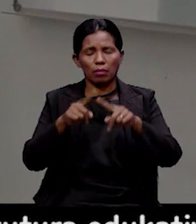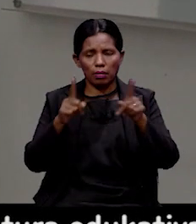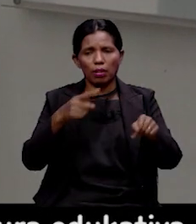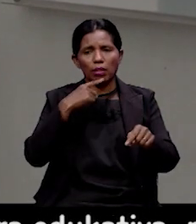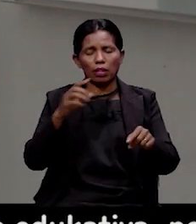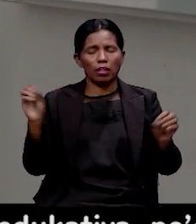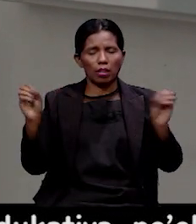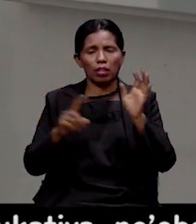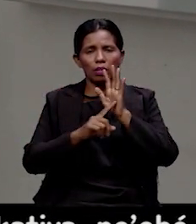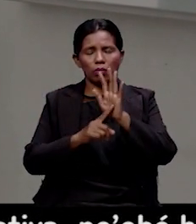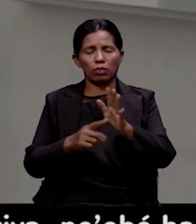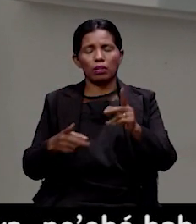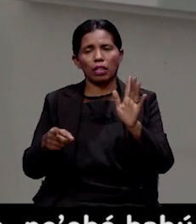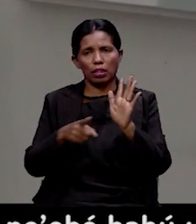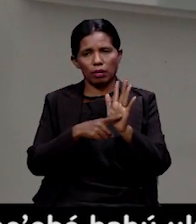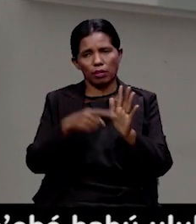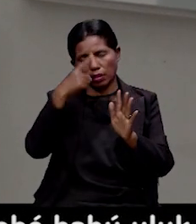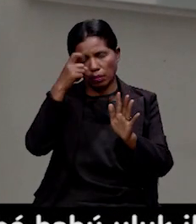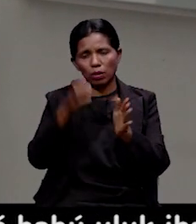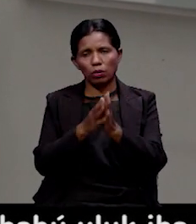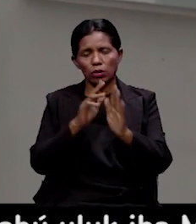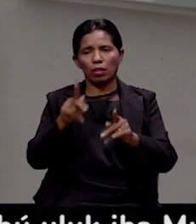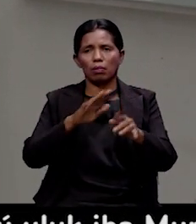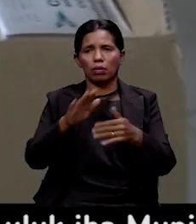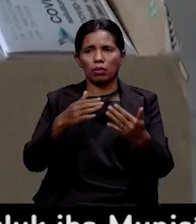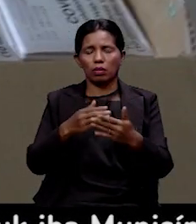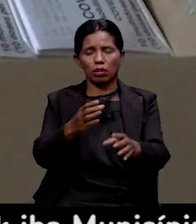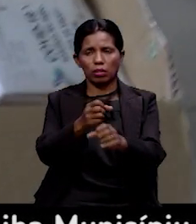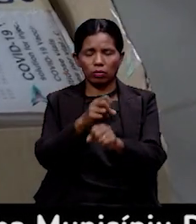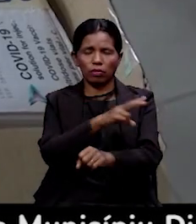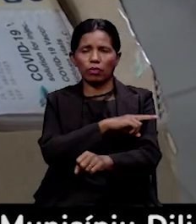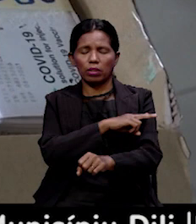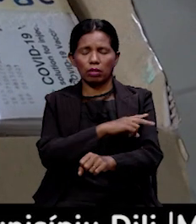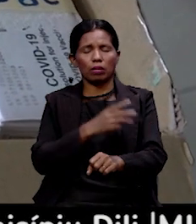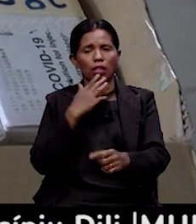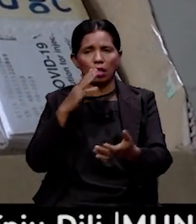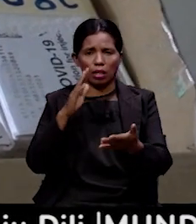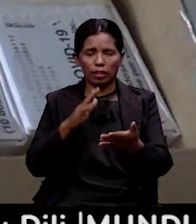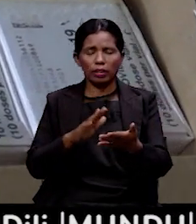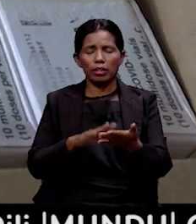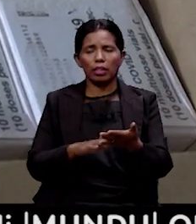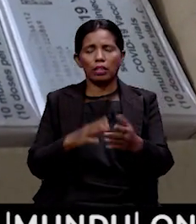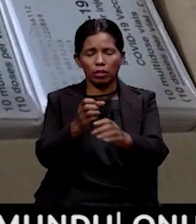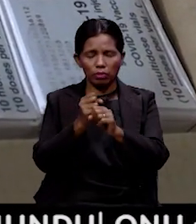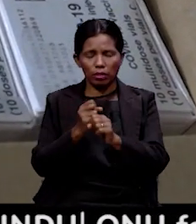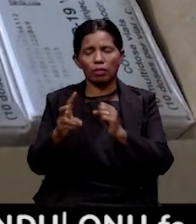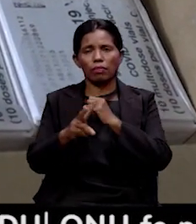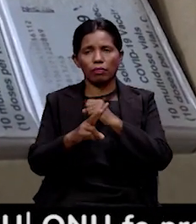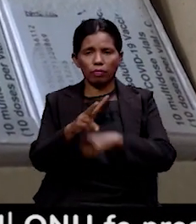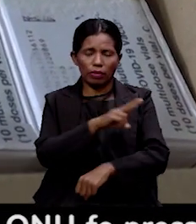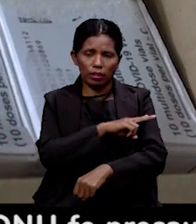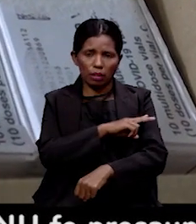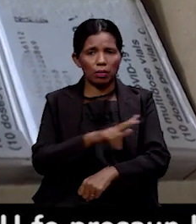la efeito negativo. Tambane, husu ba sideran sirne be simu vacina inválido ne, atu simu tam vacina ba doze de tolok